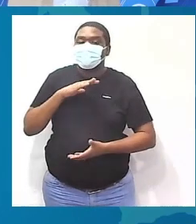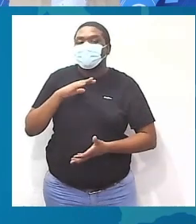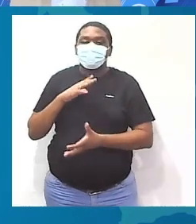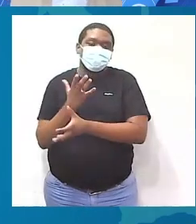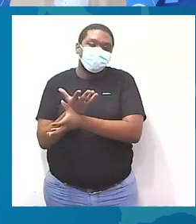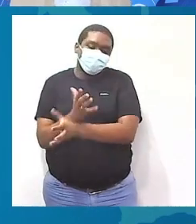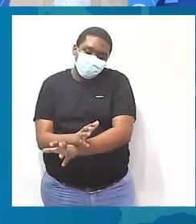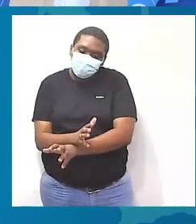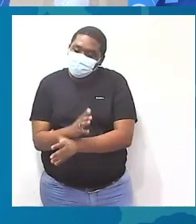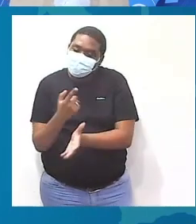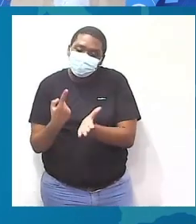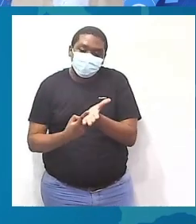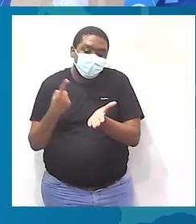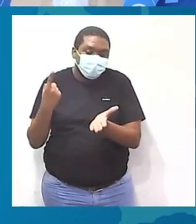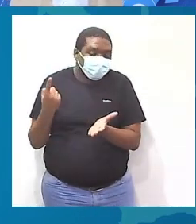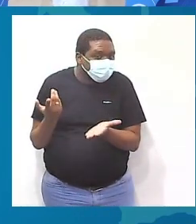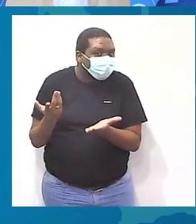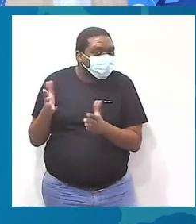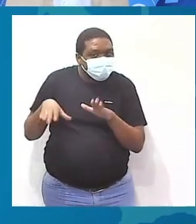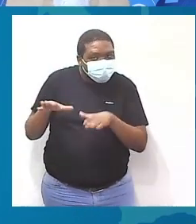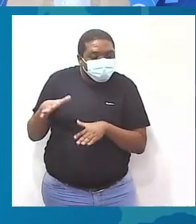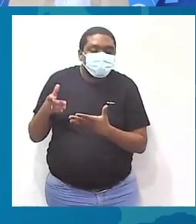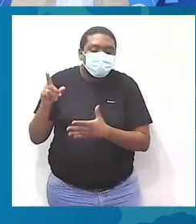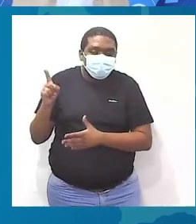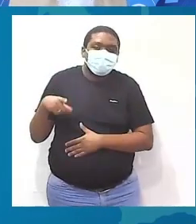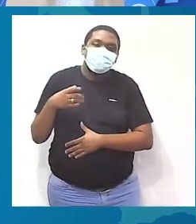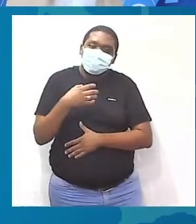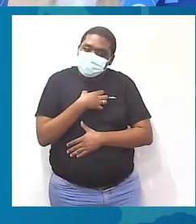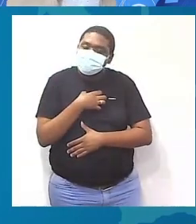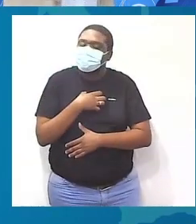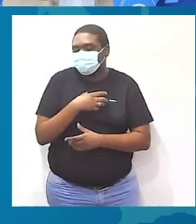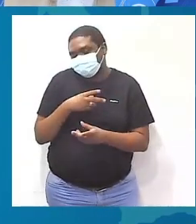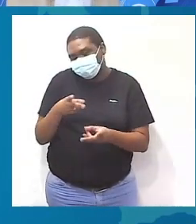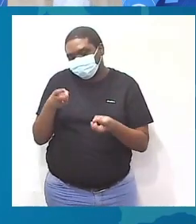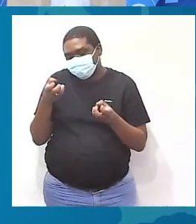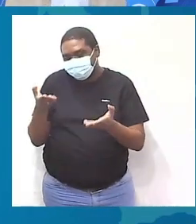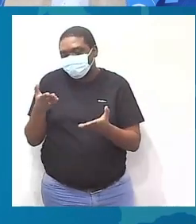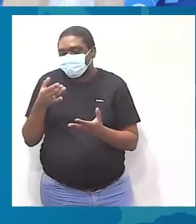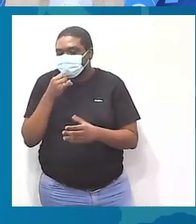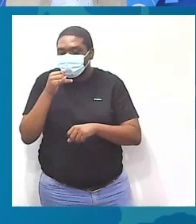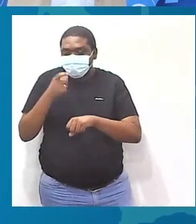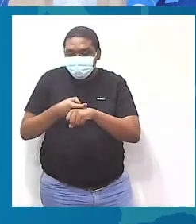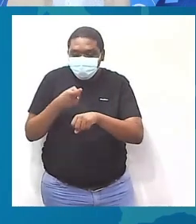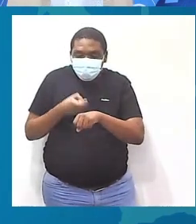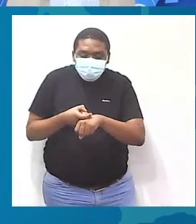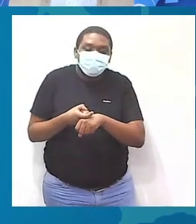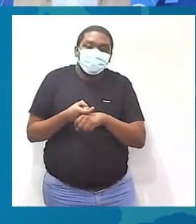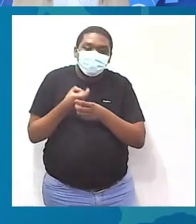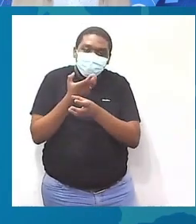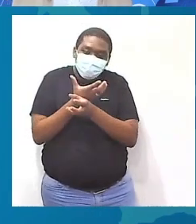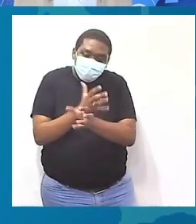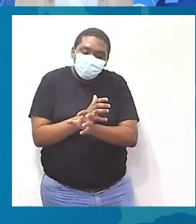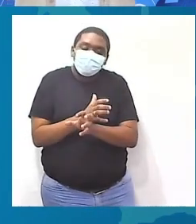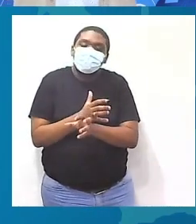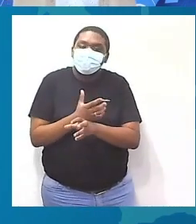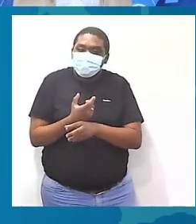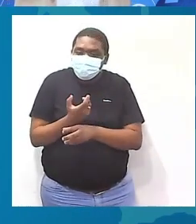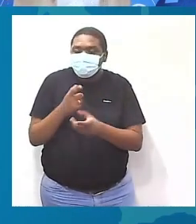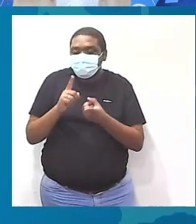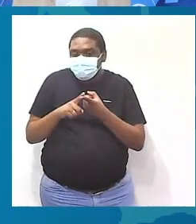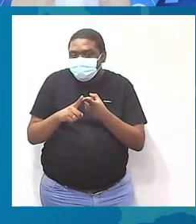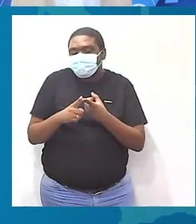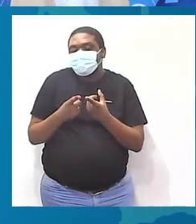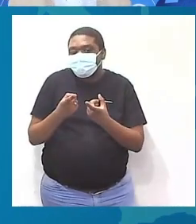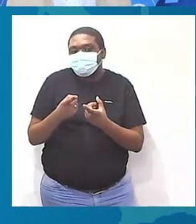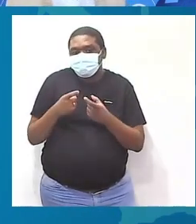uma pegada, que geralmente as partes que são mais duras, como os ossos e os dentes, eles, lógico,